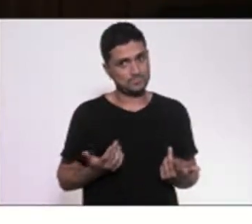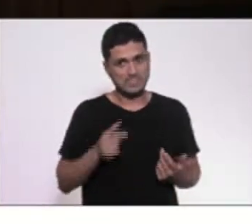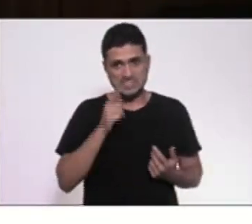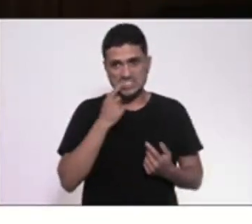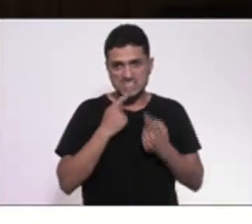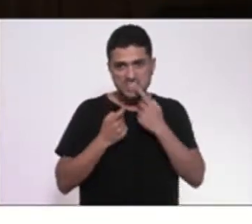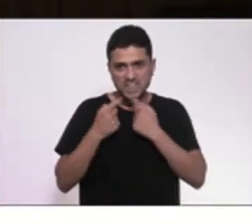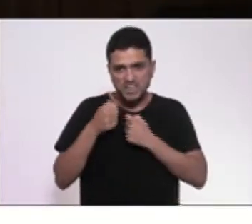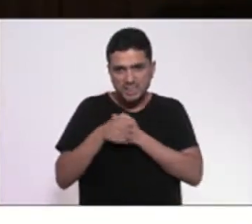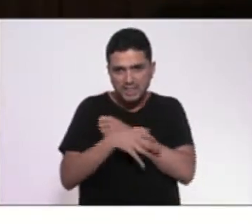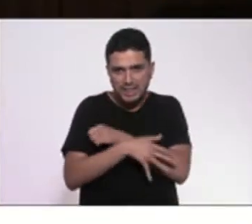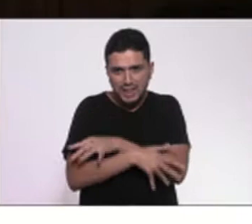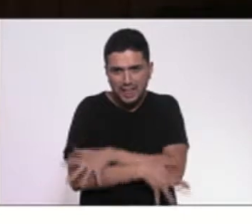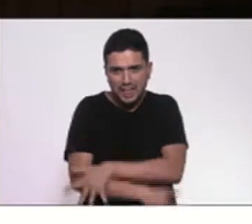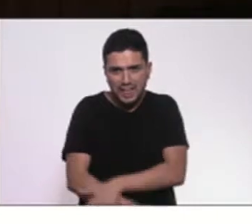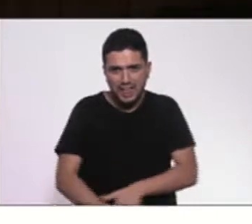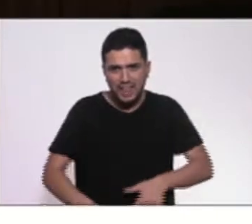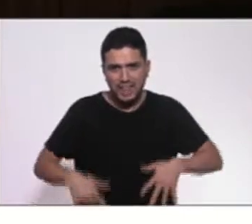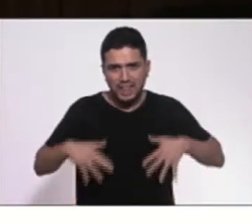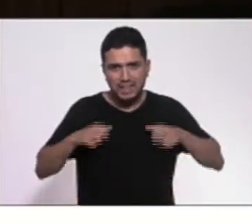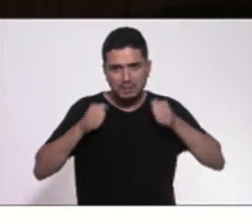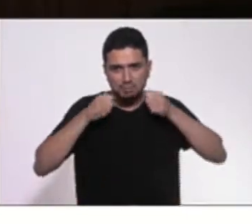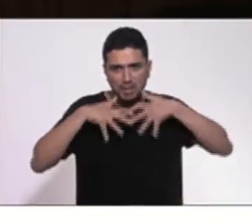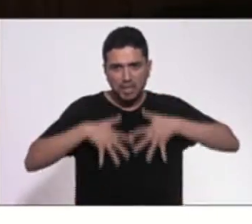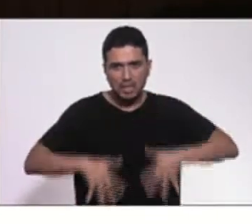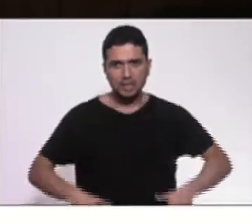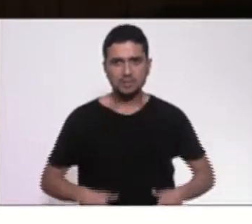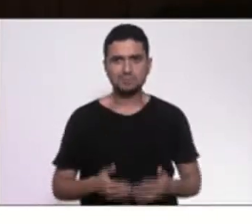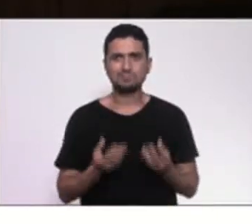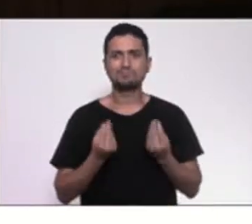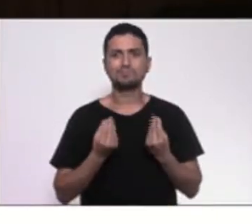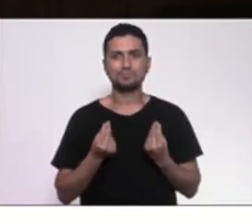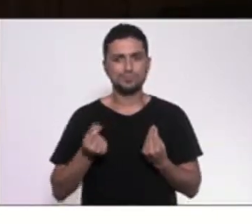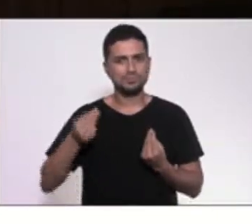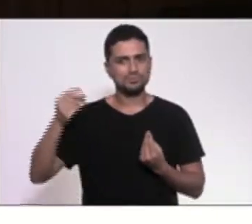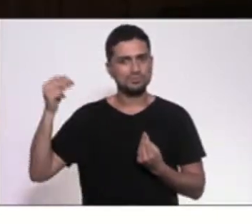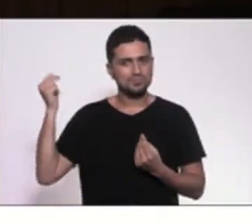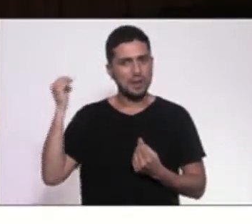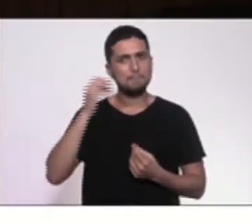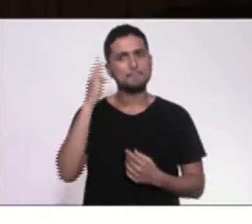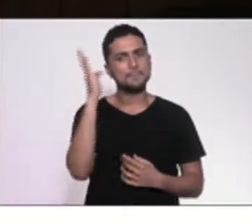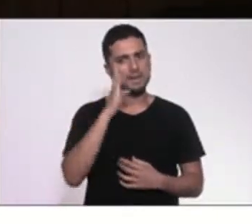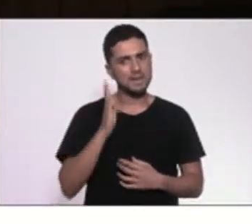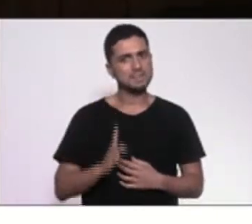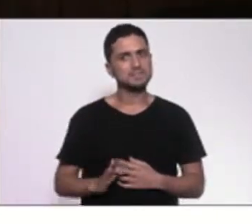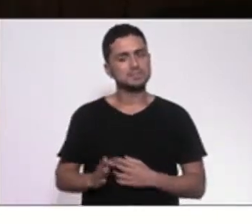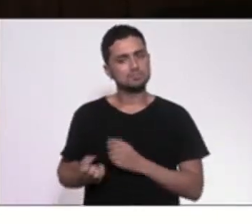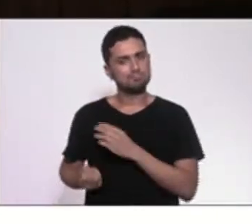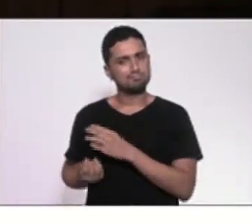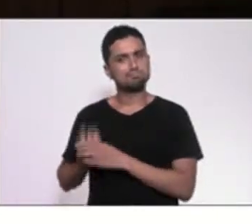o alicerce da nossa nação brasileira,